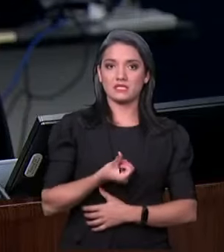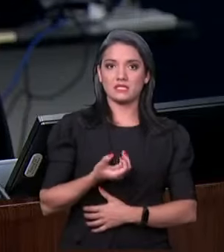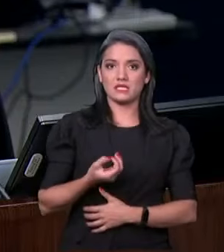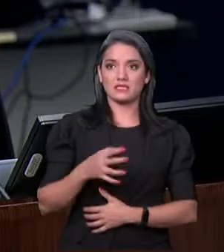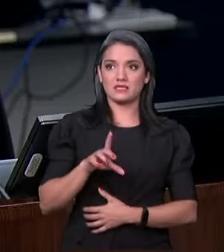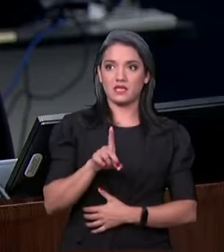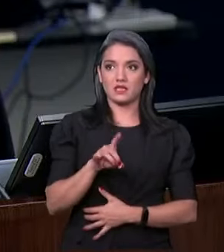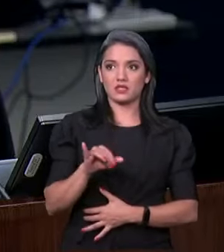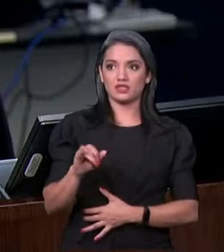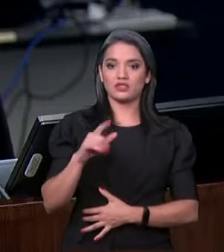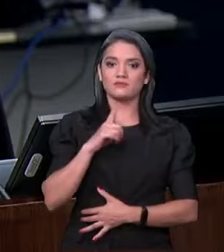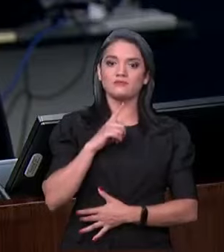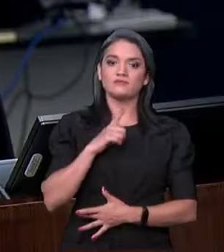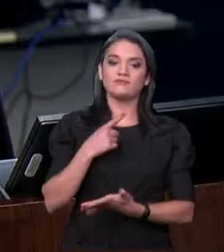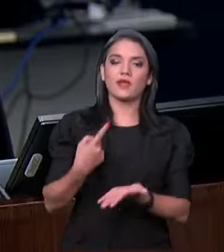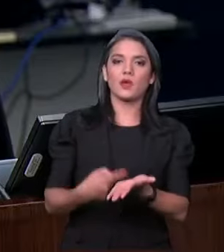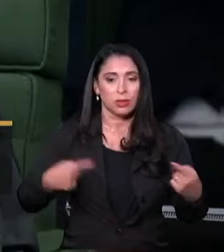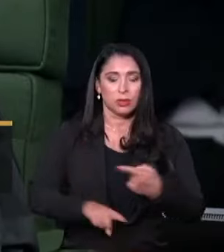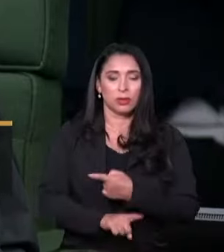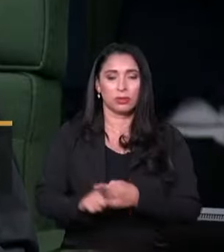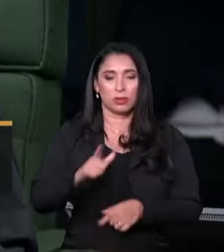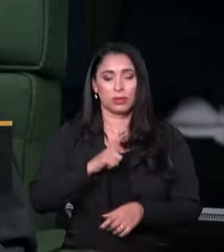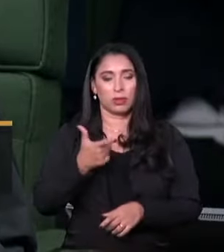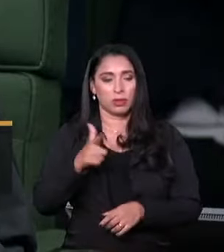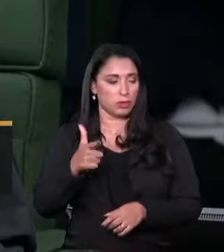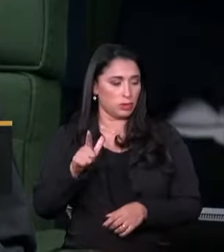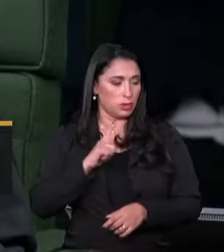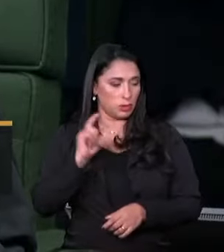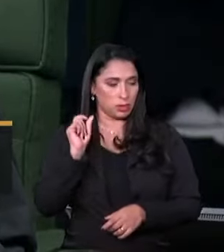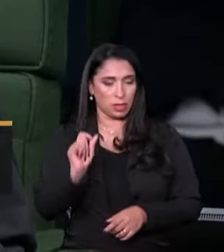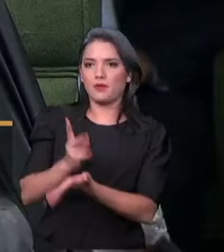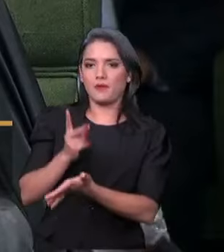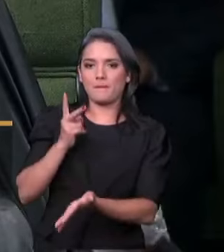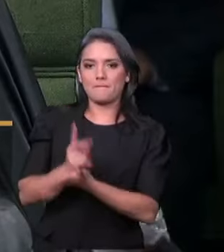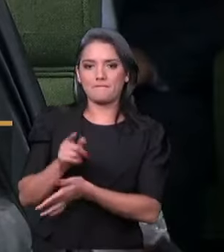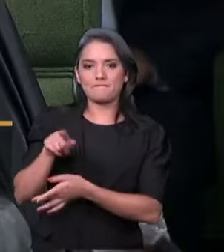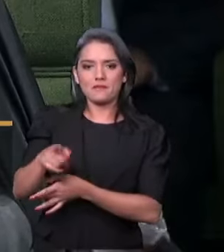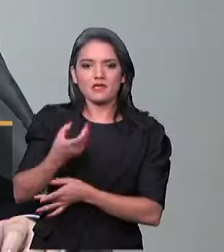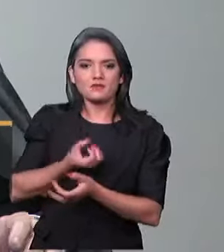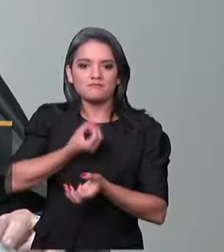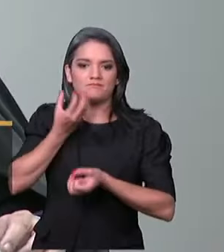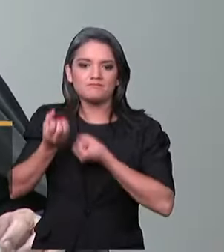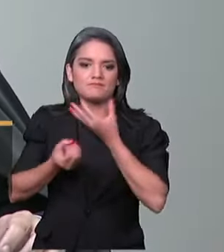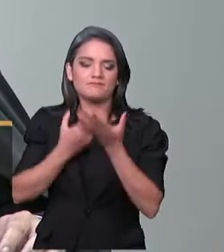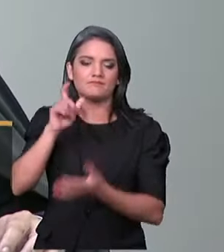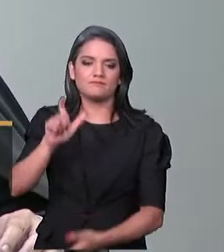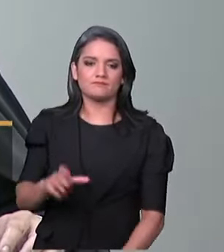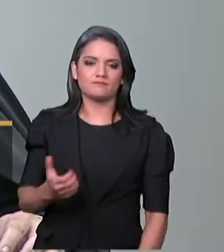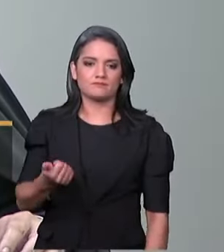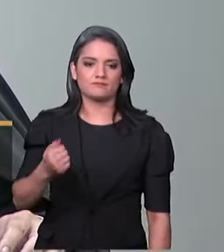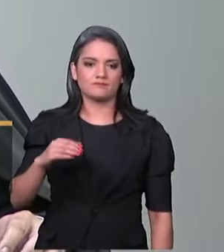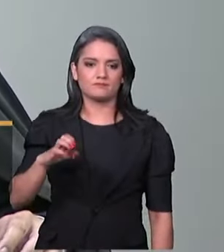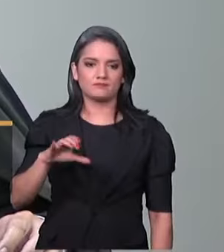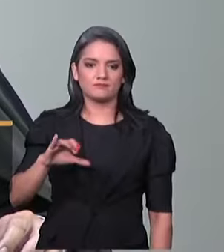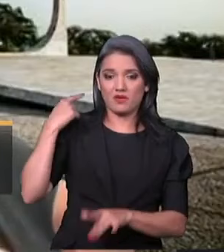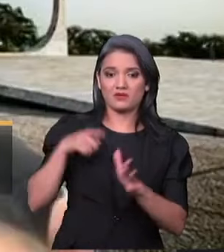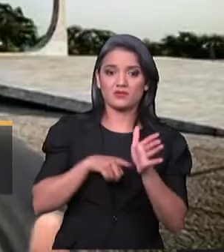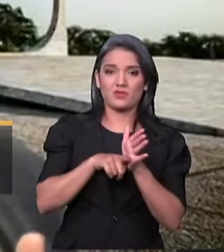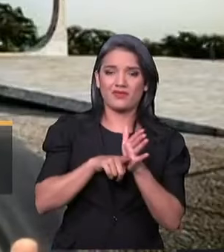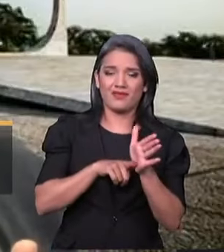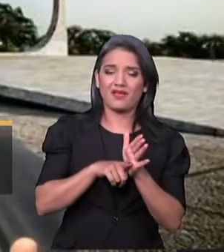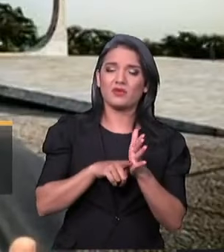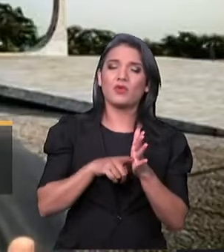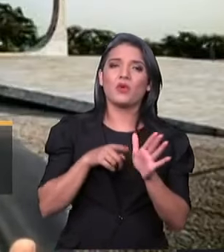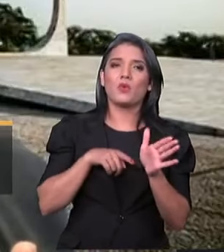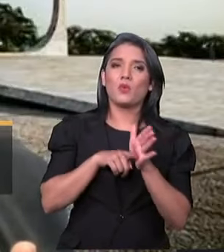partir da delação premiada de Léo Pinheiro ex-presidente da Empreiteira Ele disse que houve o pagamento de suposta propina